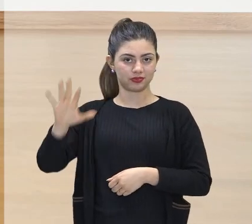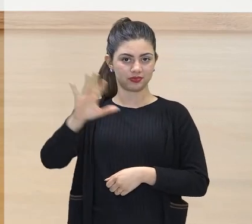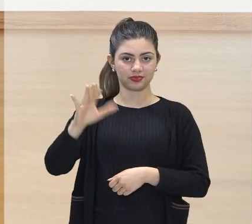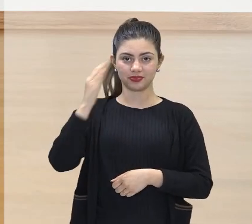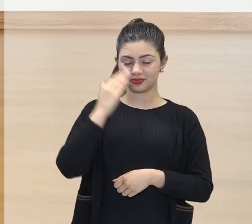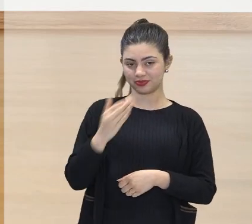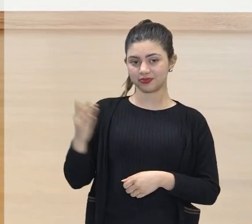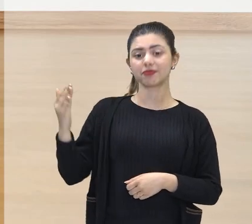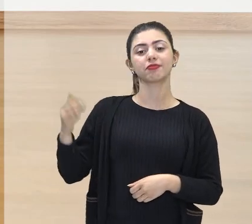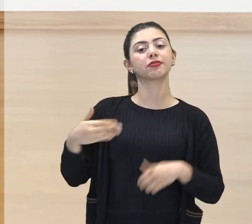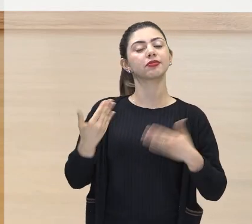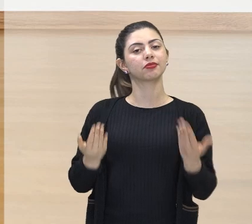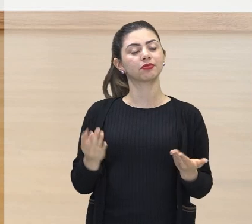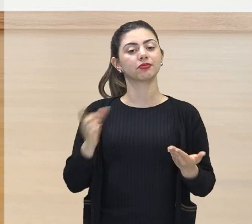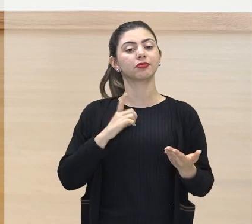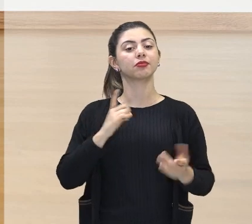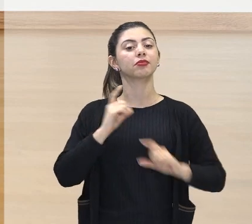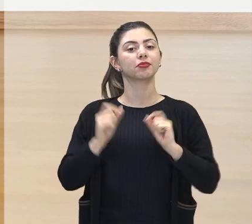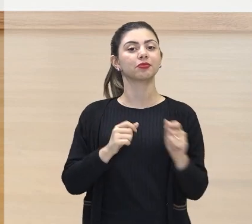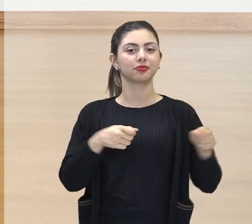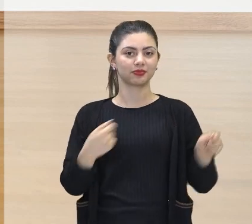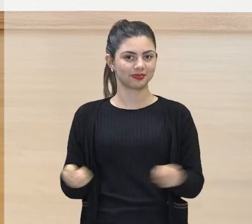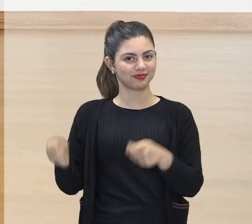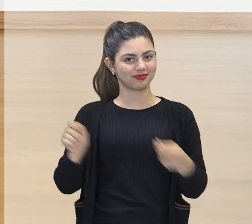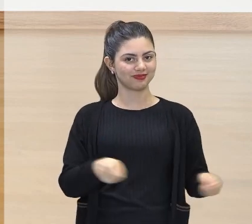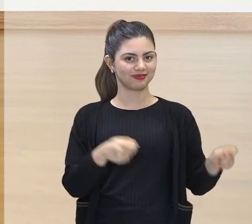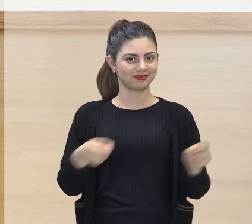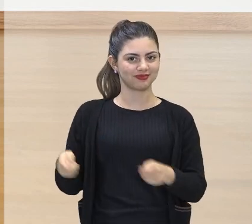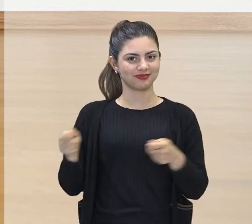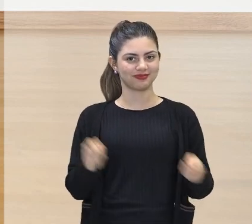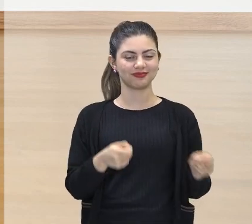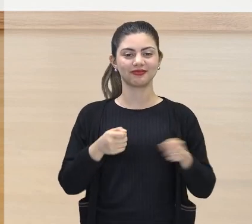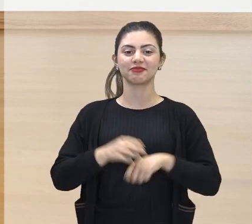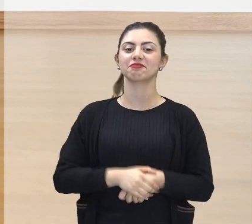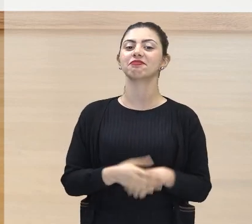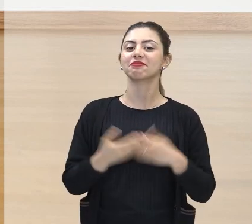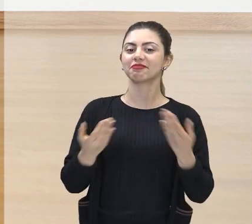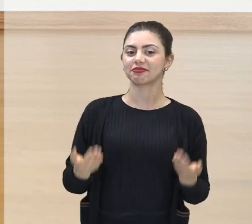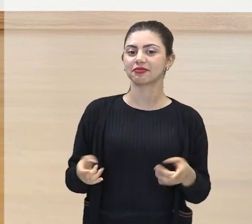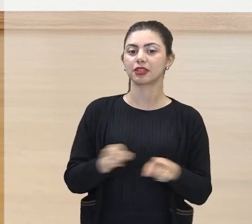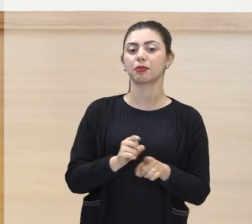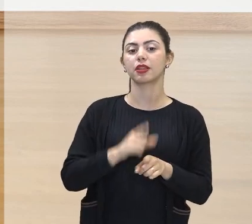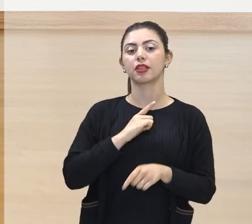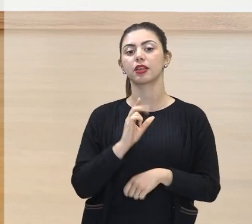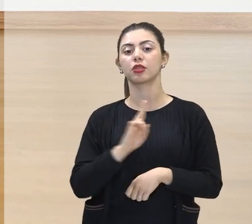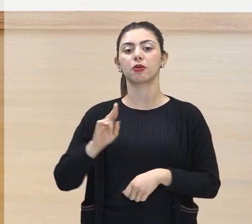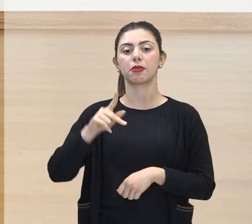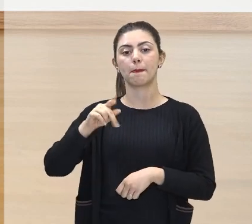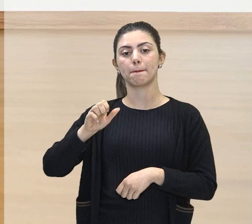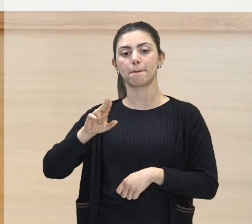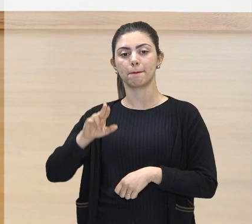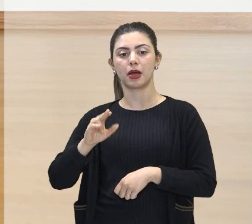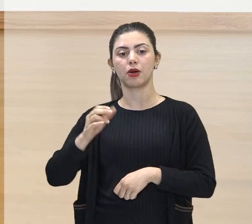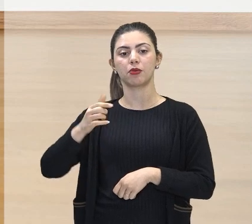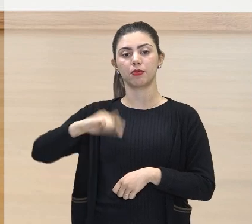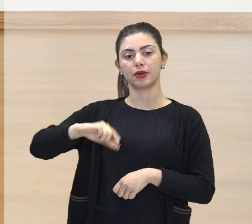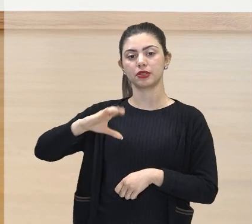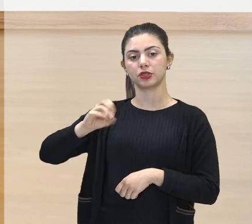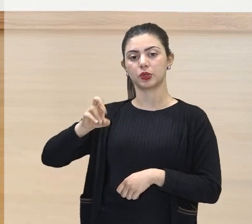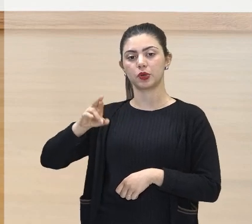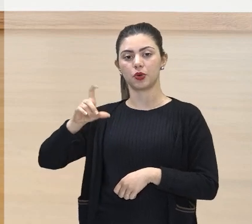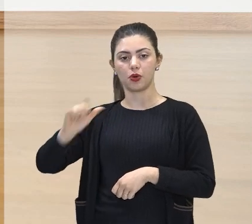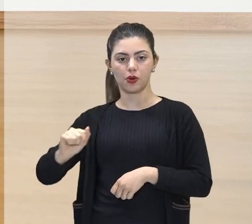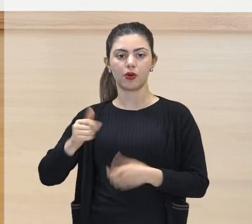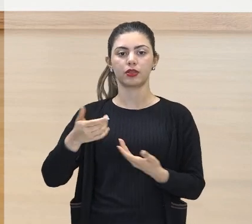região norte nós falamos sobre o carimbó, também chamado de pau e corda, samba de roda do Marajó